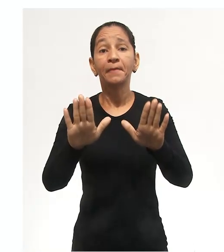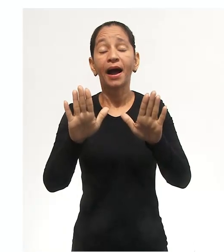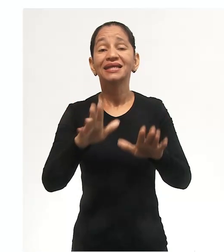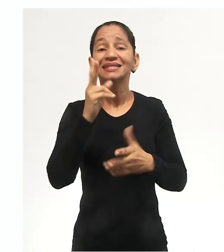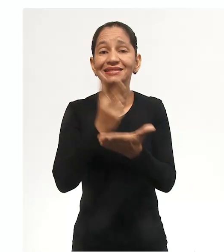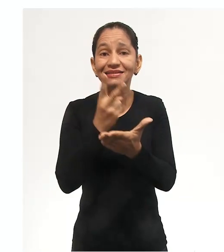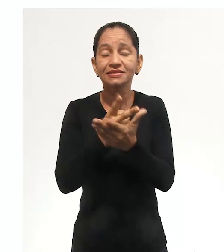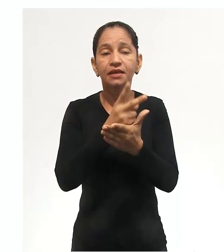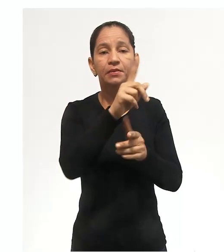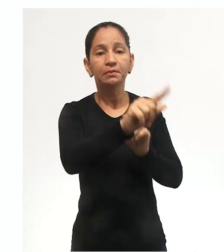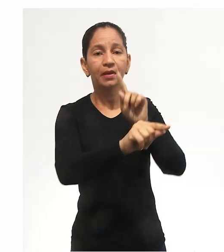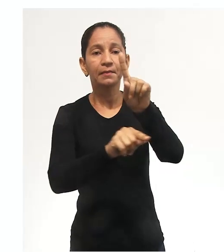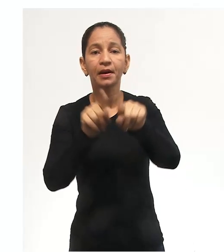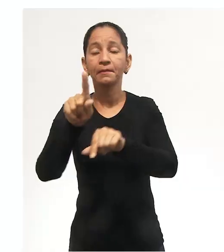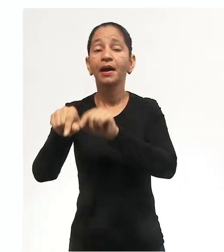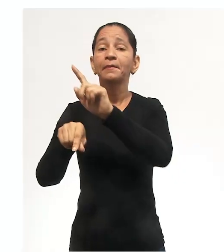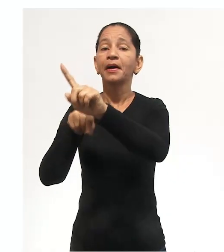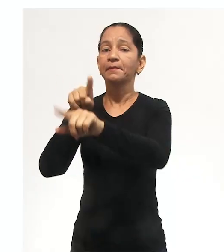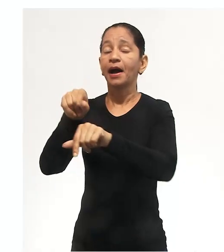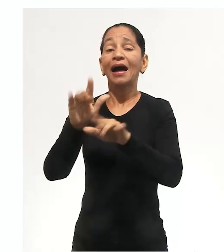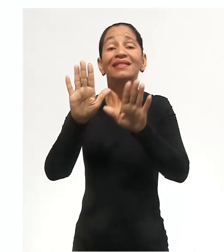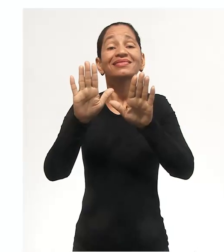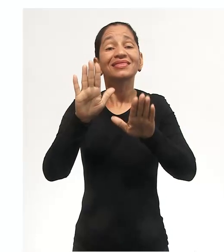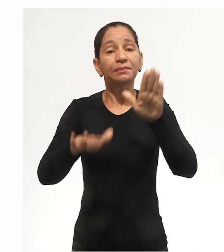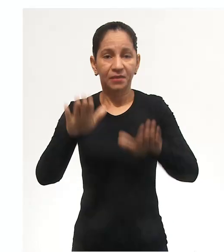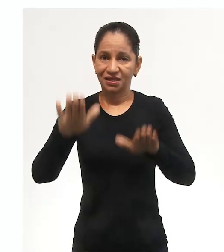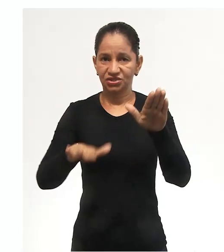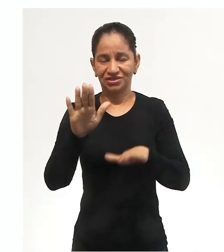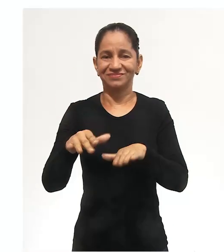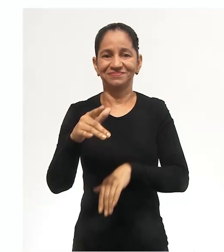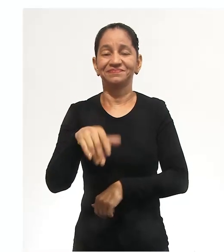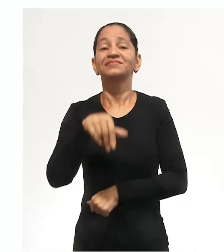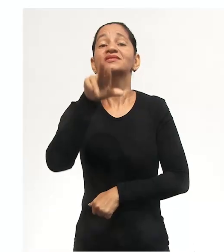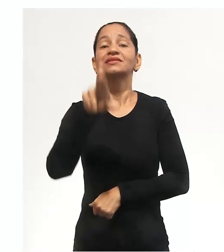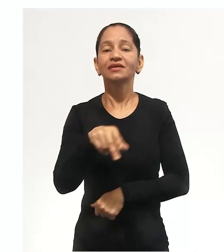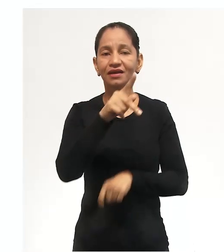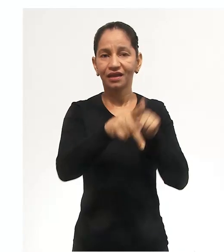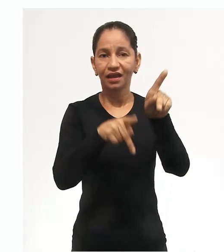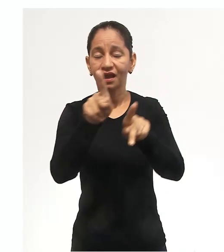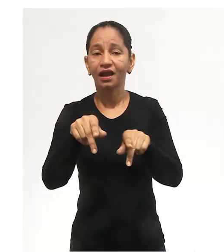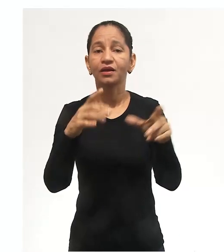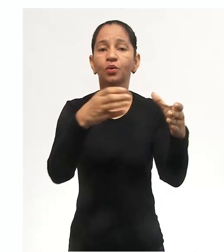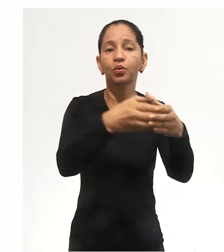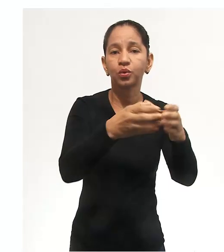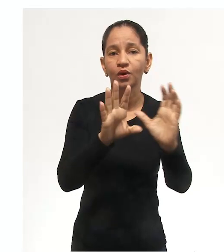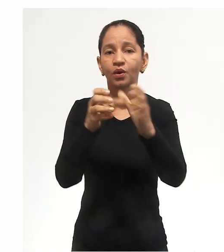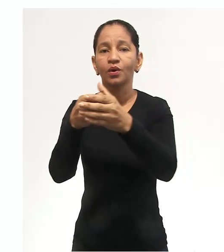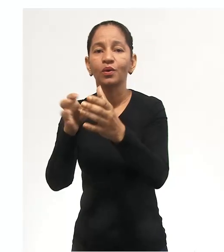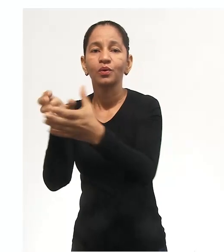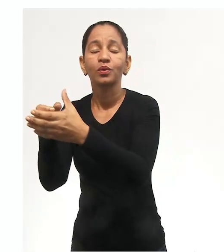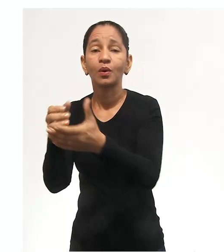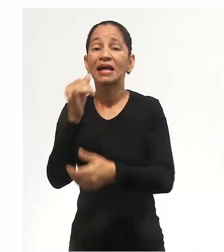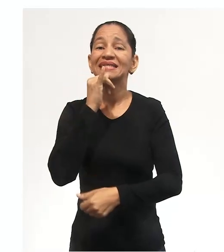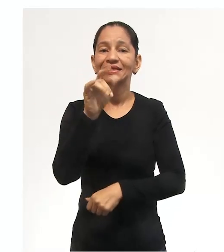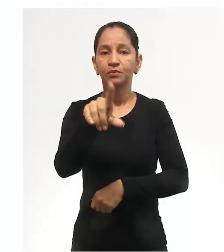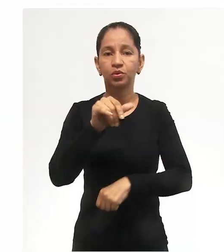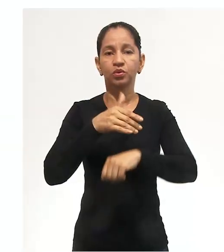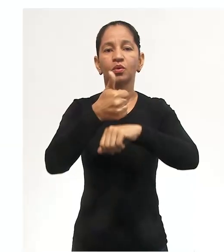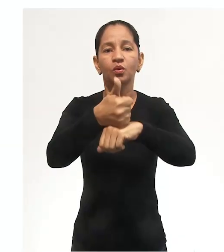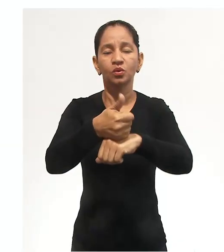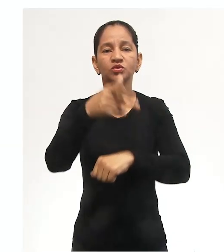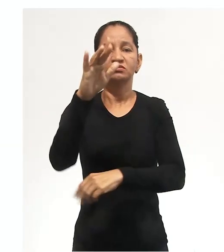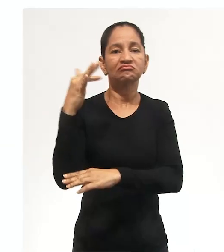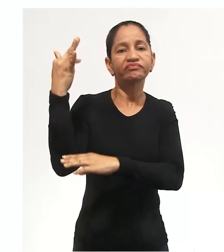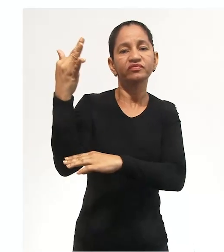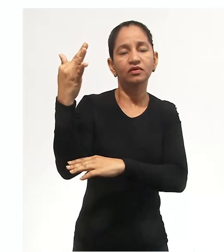escolhida de acordo com o público e a circunstância. Quando se utiliza um nível de linguagem inadequado, o que